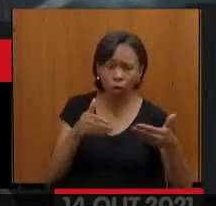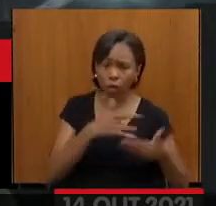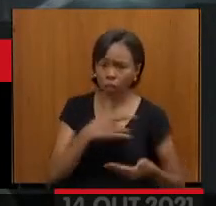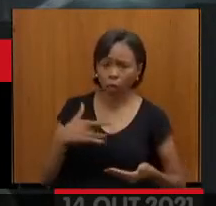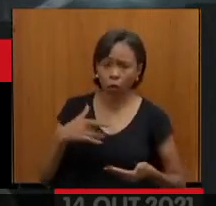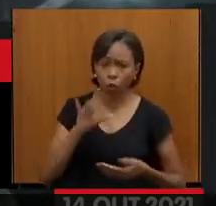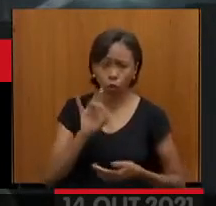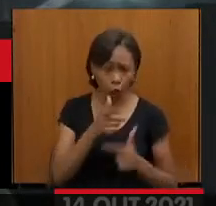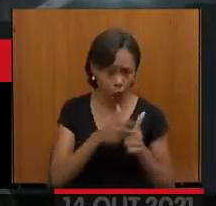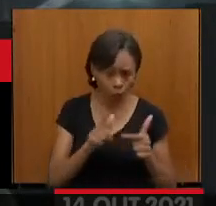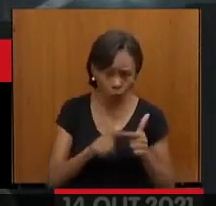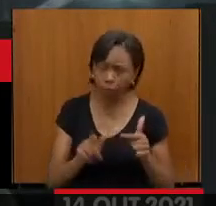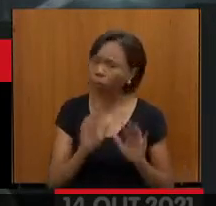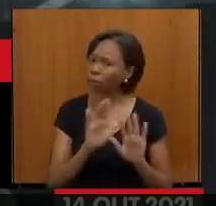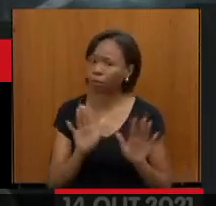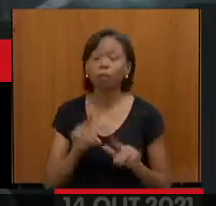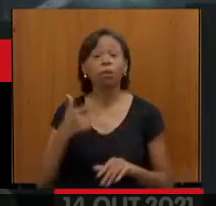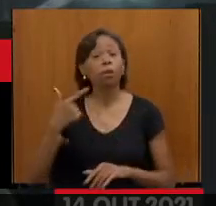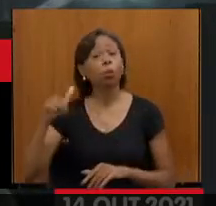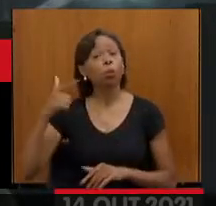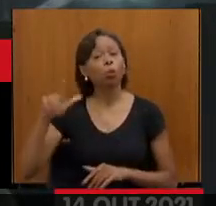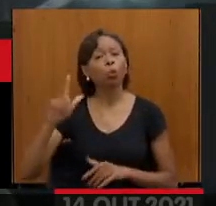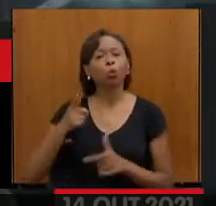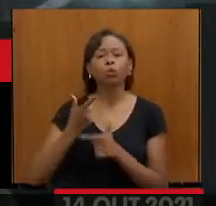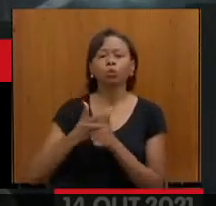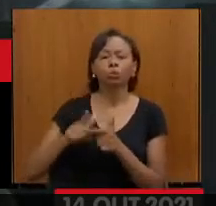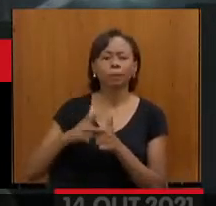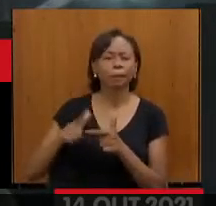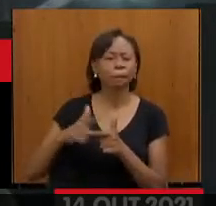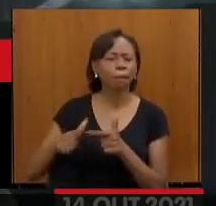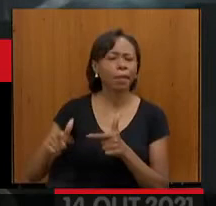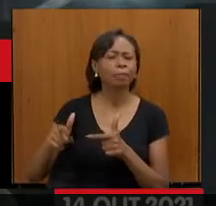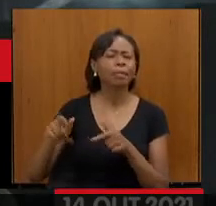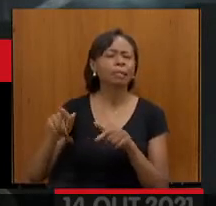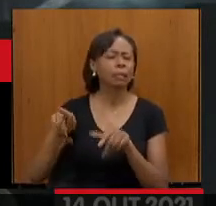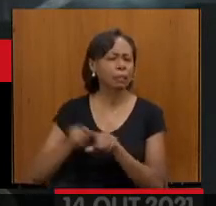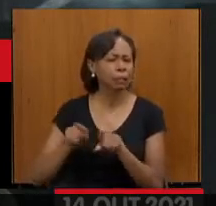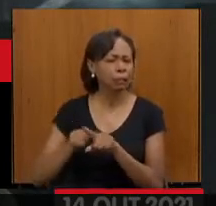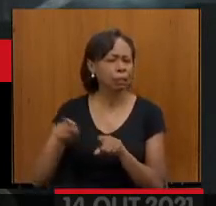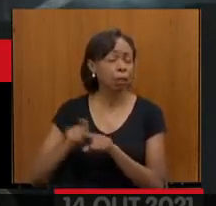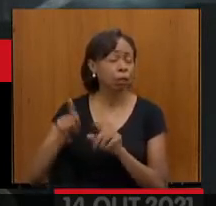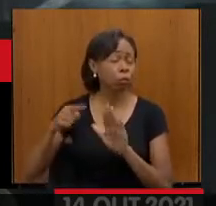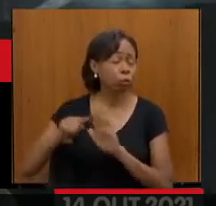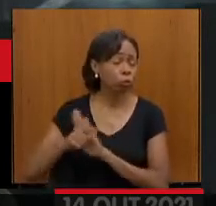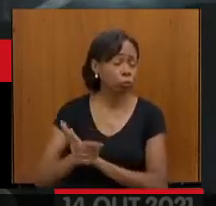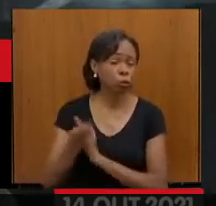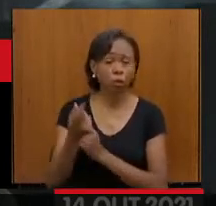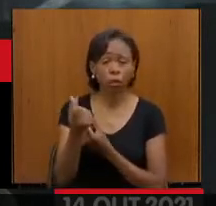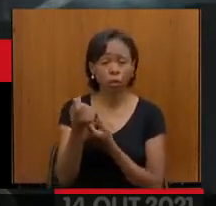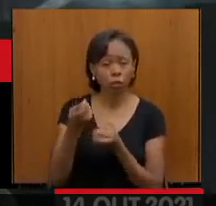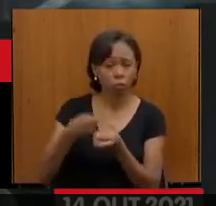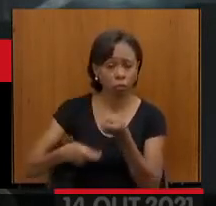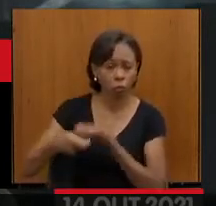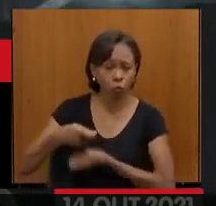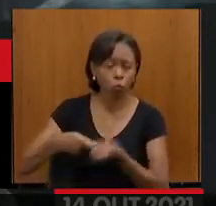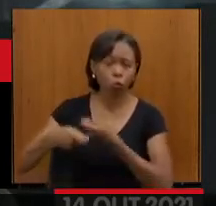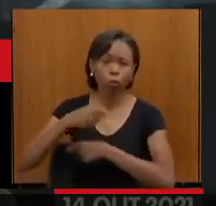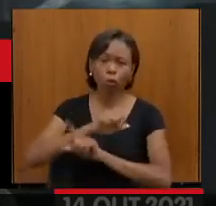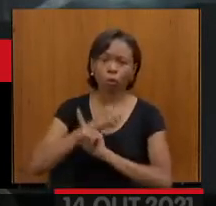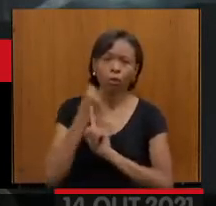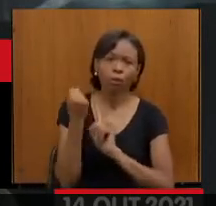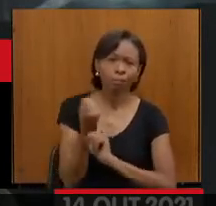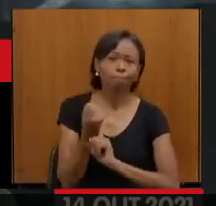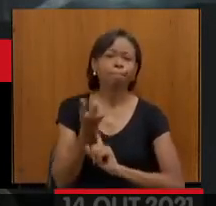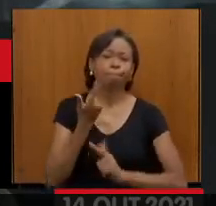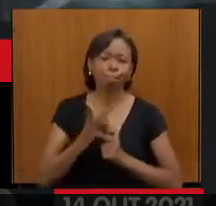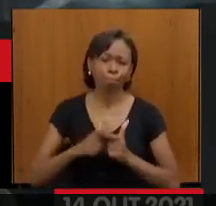problema que tem raízes mais estruturais do ponto de vista também econômico, social, né? Quando a gente olha